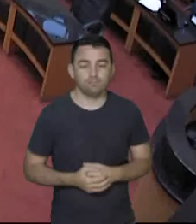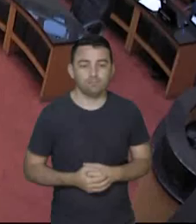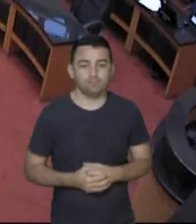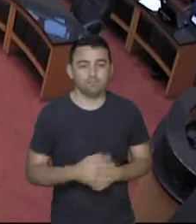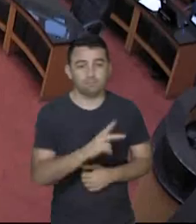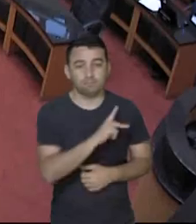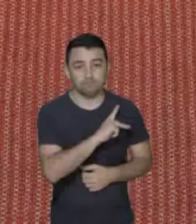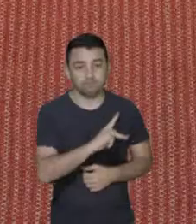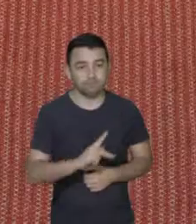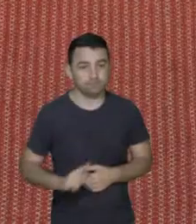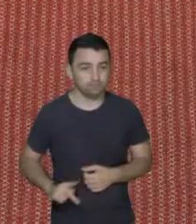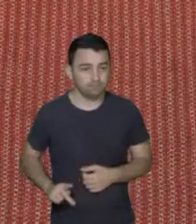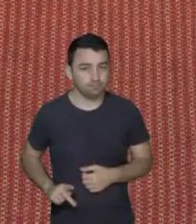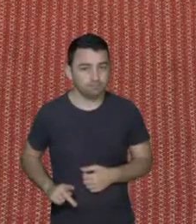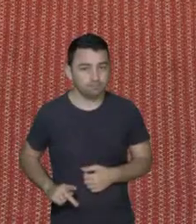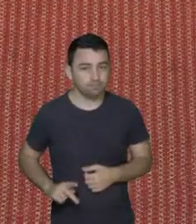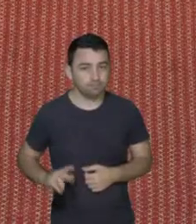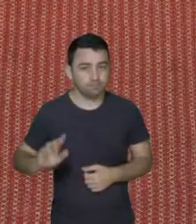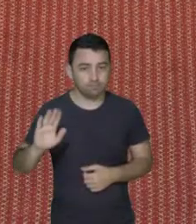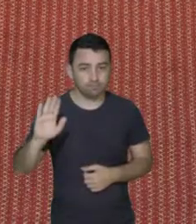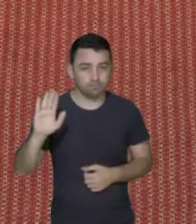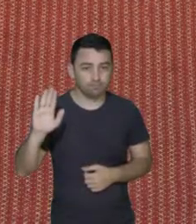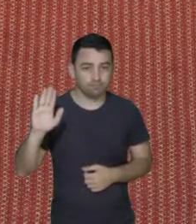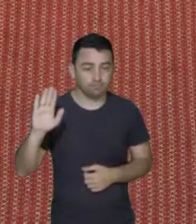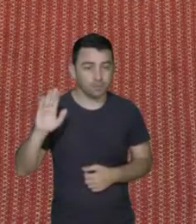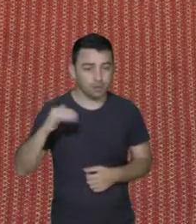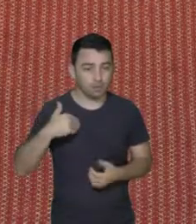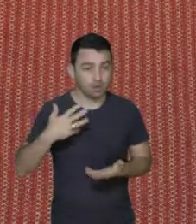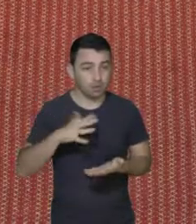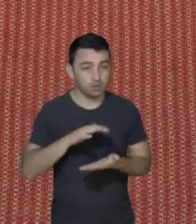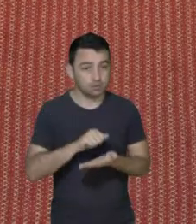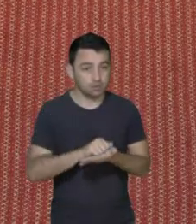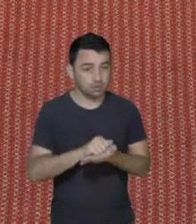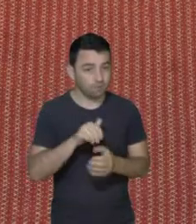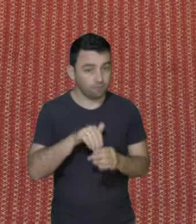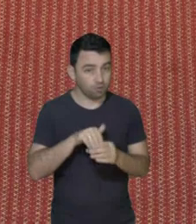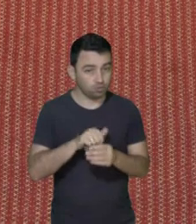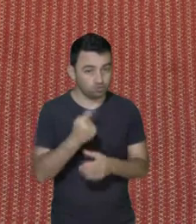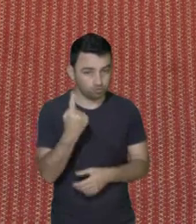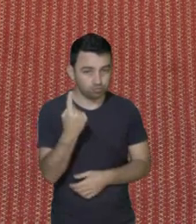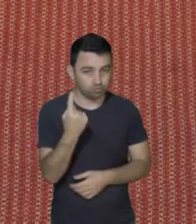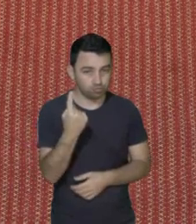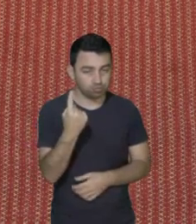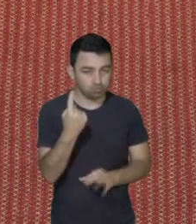Presidente, para deixar registrado, então agora o voto é um.